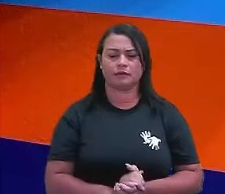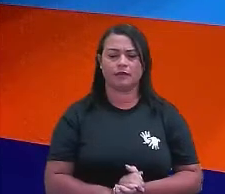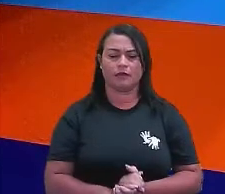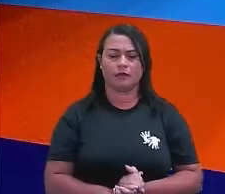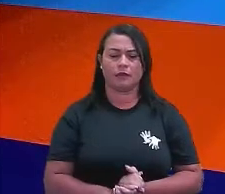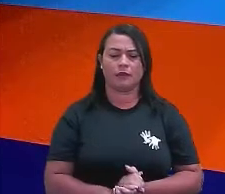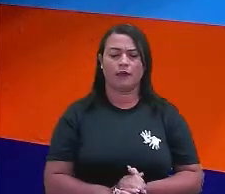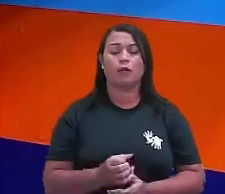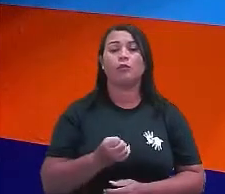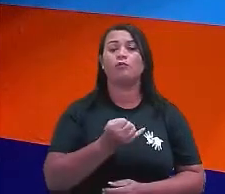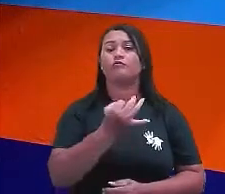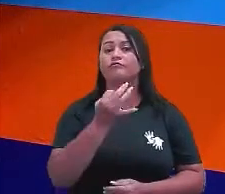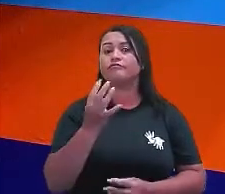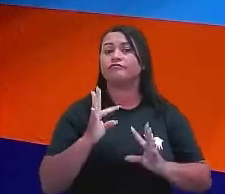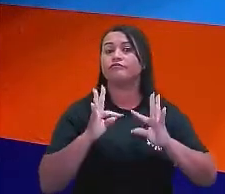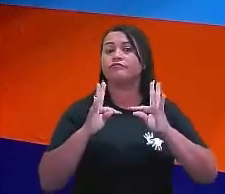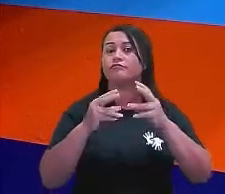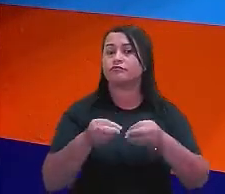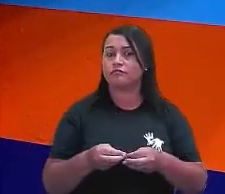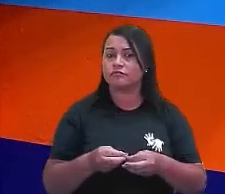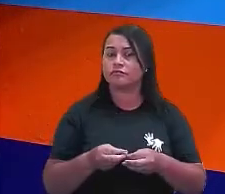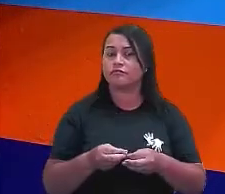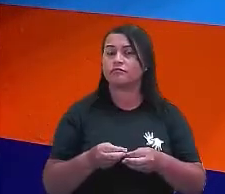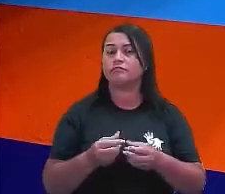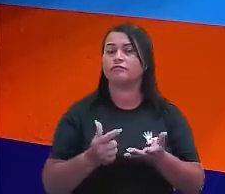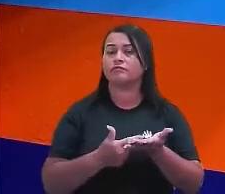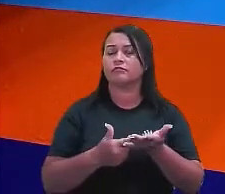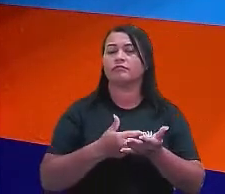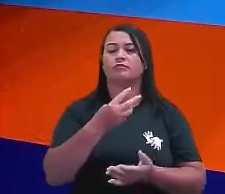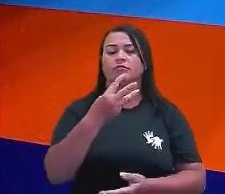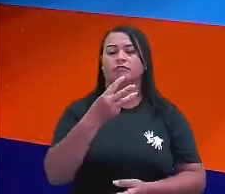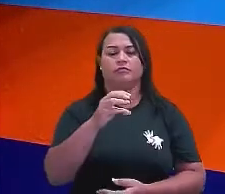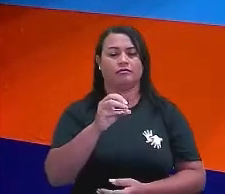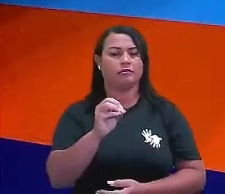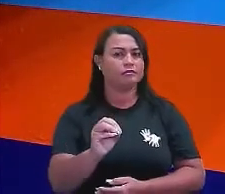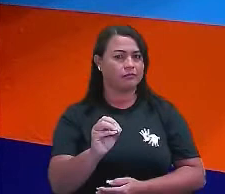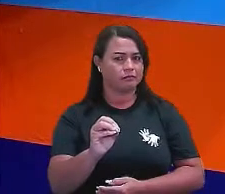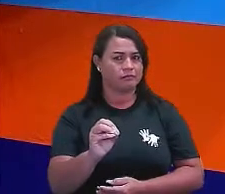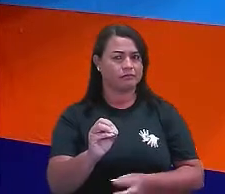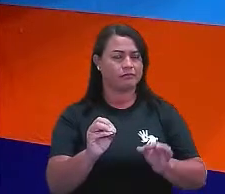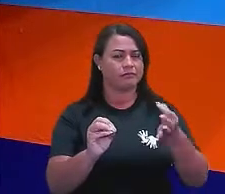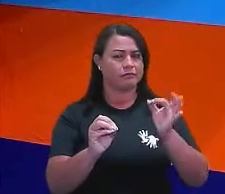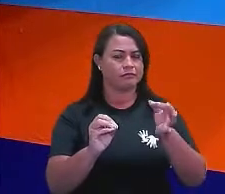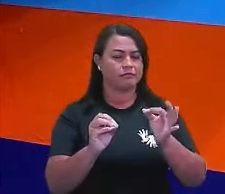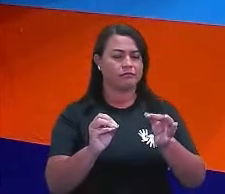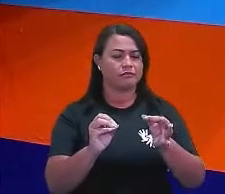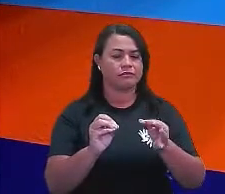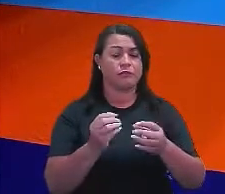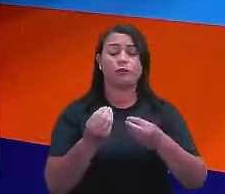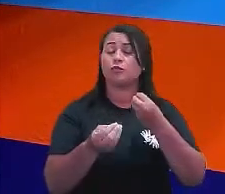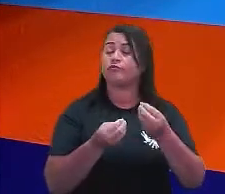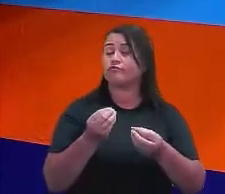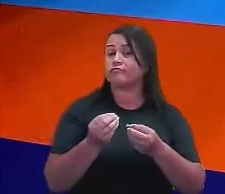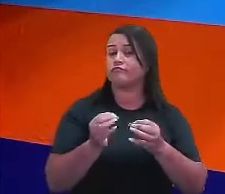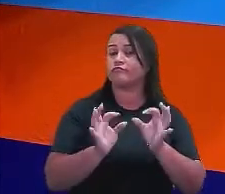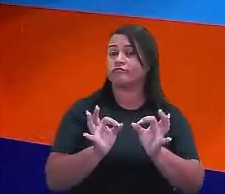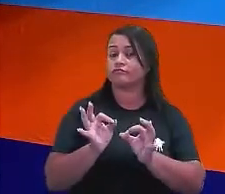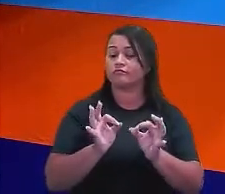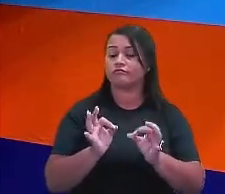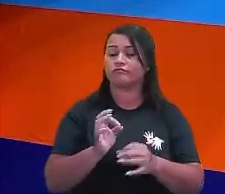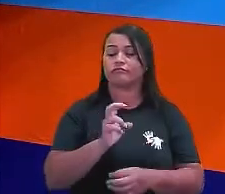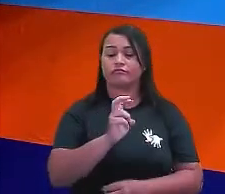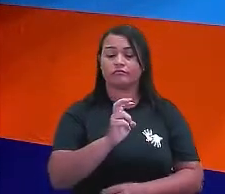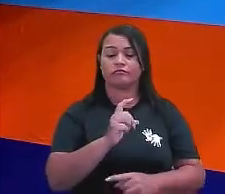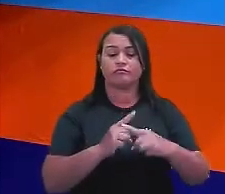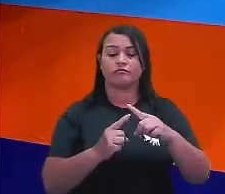aí, quantos livros a gente vai ter? A gente vai ter 30 livros, tá certo? E as continhas que a gente pode fazer é 5